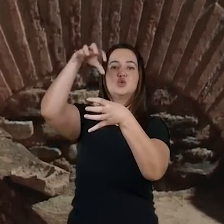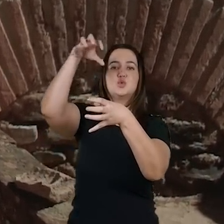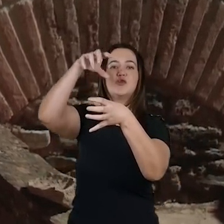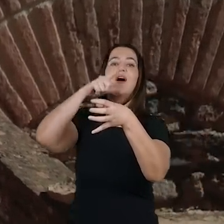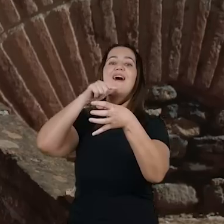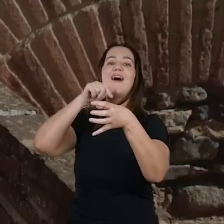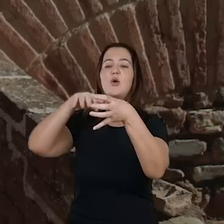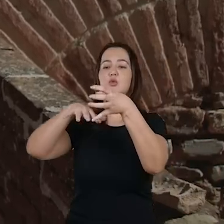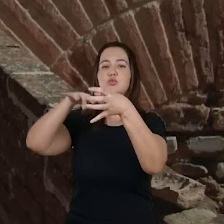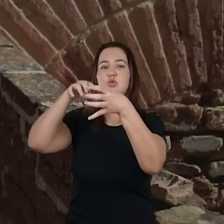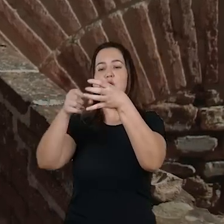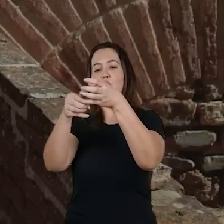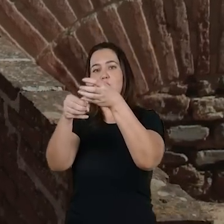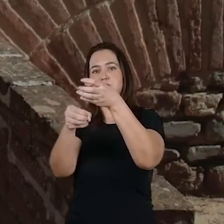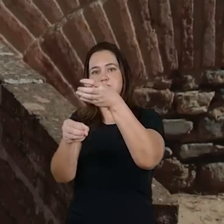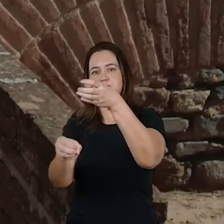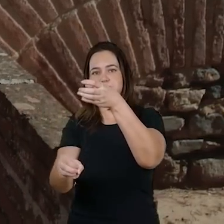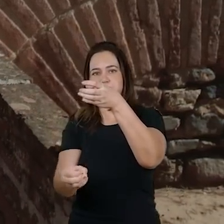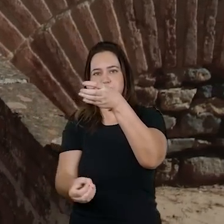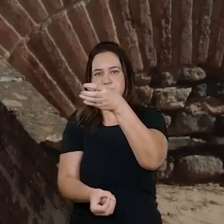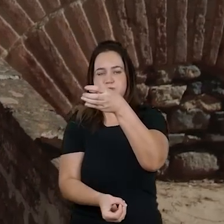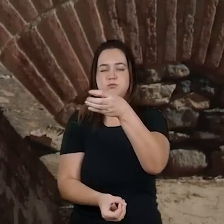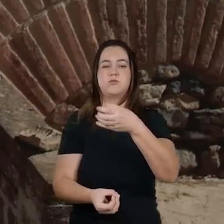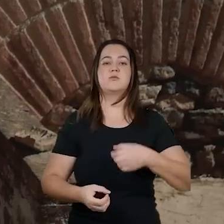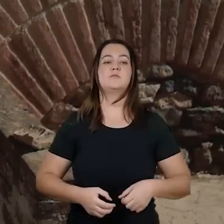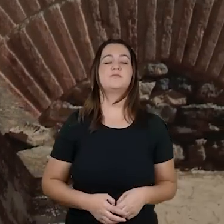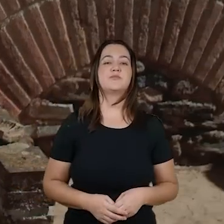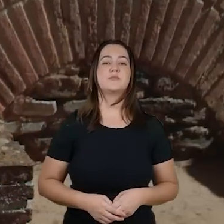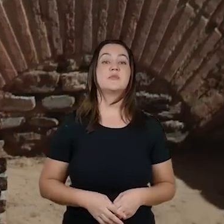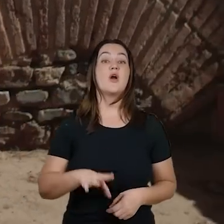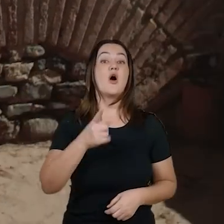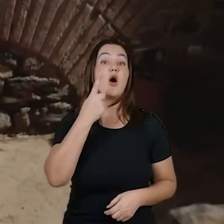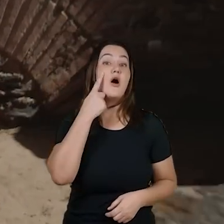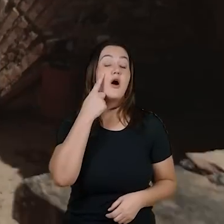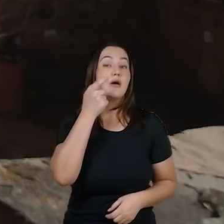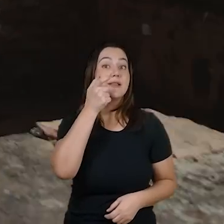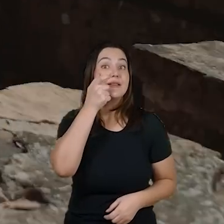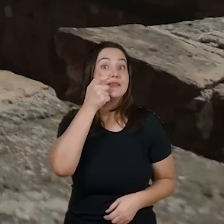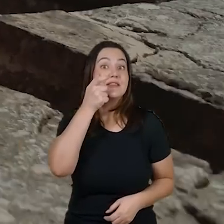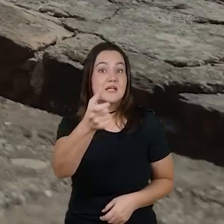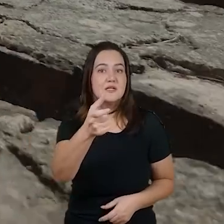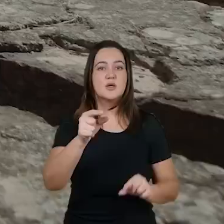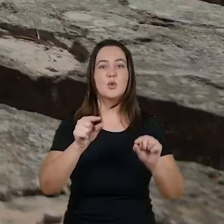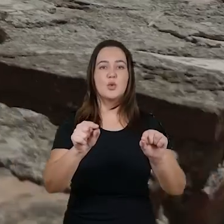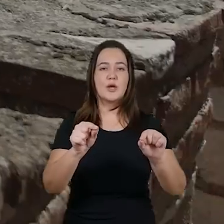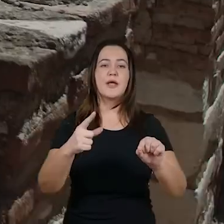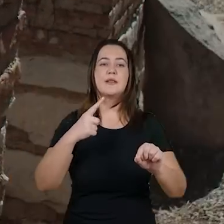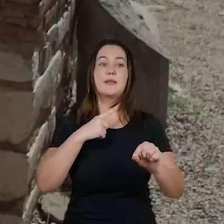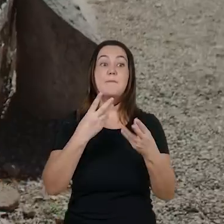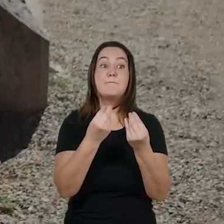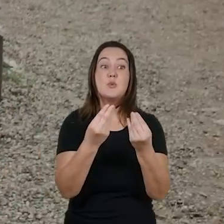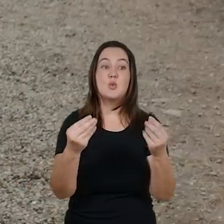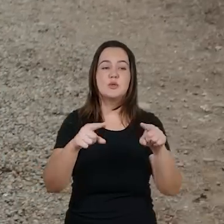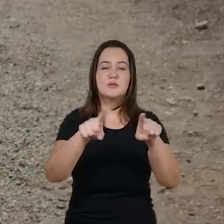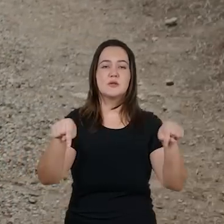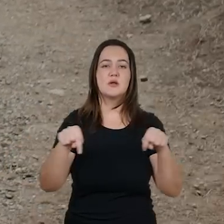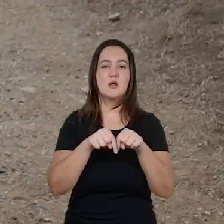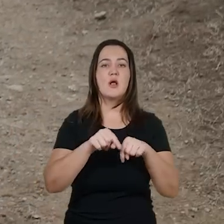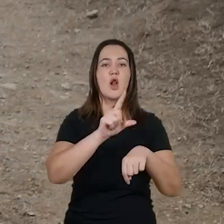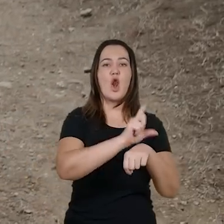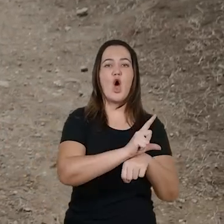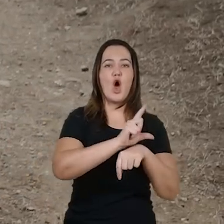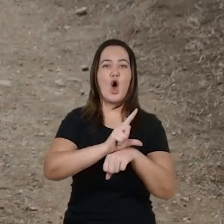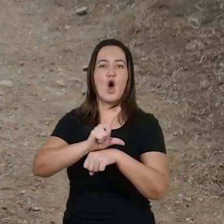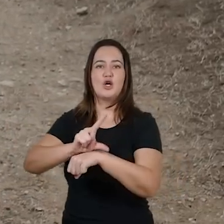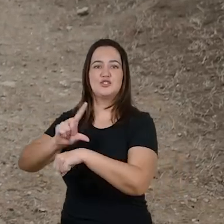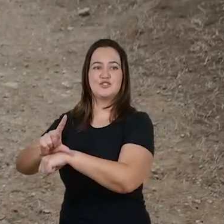olha que interessante, eu não sei se o Vassian consegue mostrar para mim. Lá na frente eu tenho várias lojas e todas elas estão